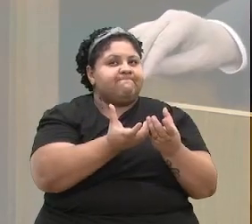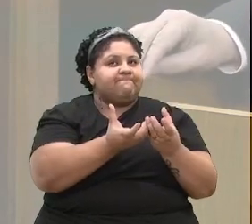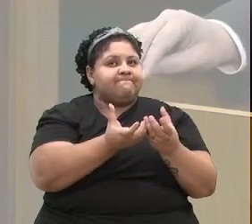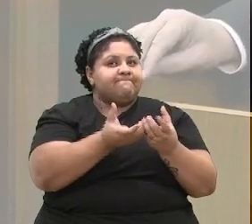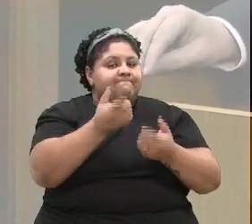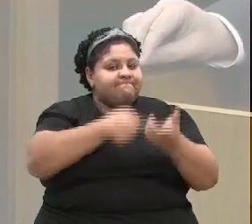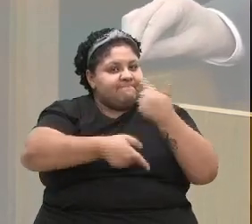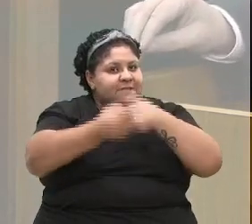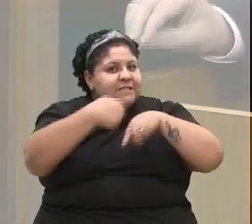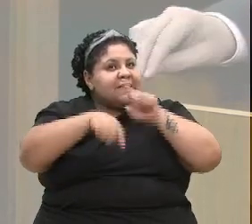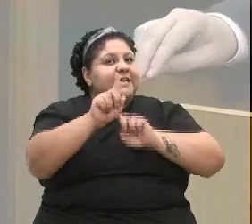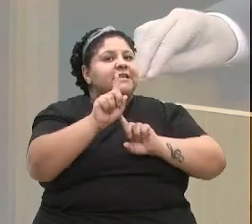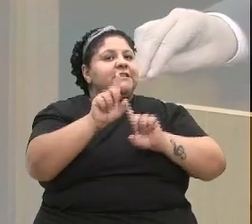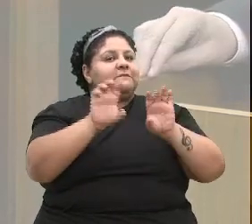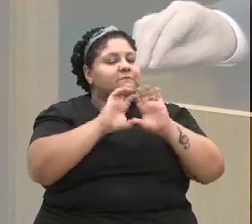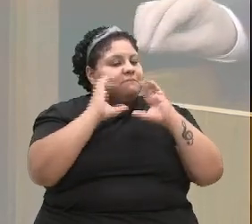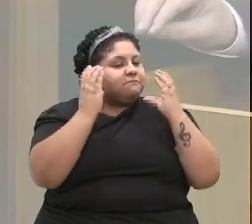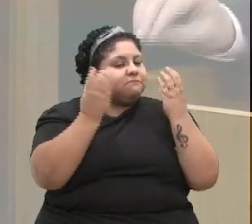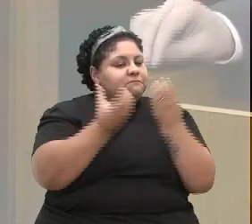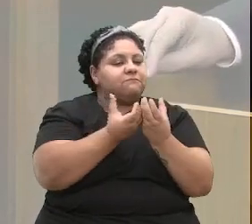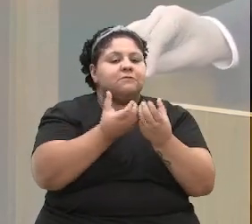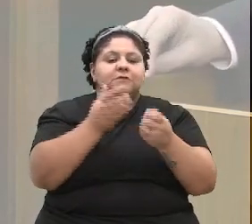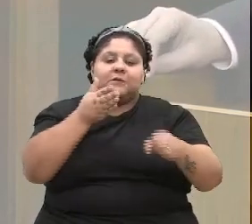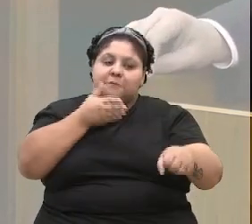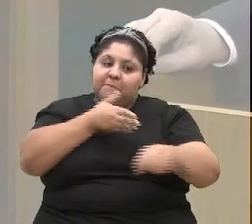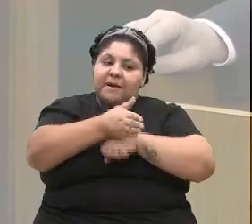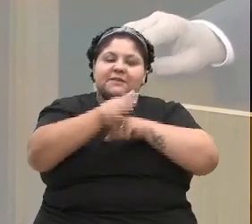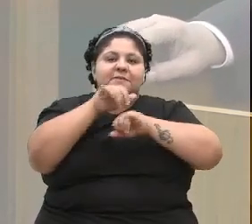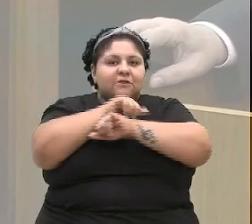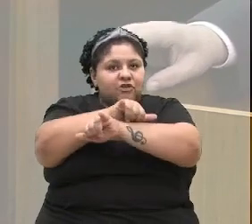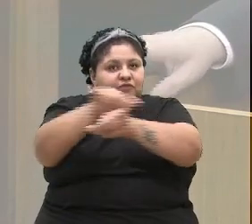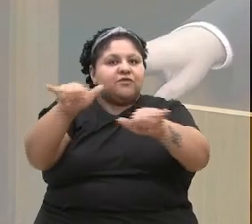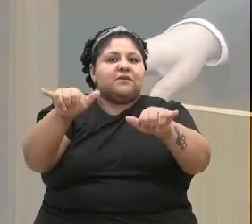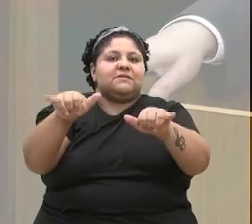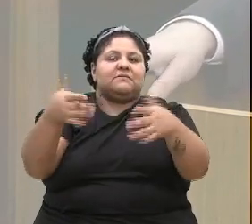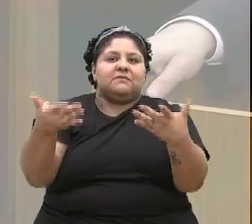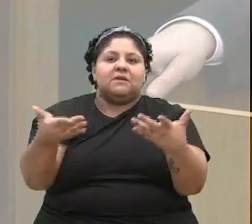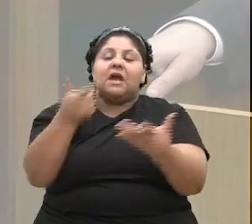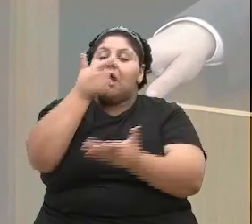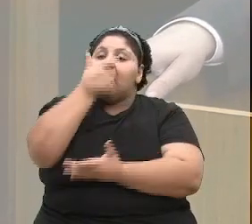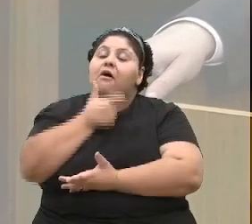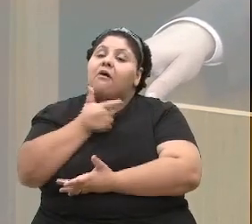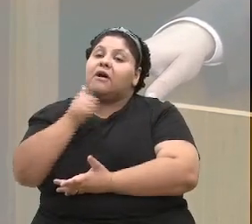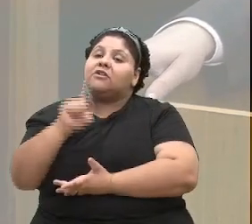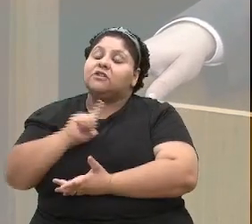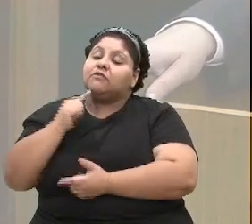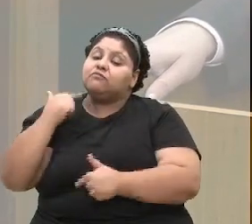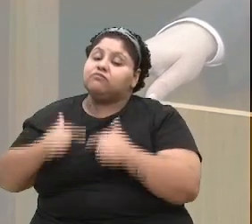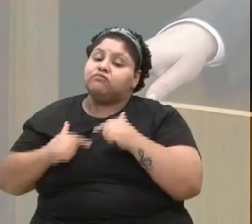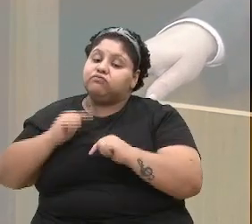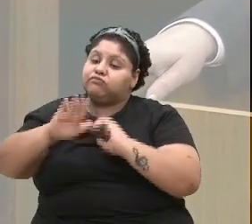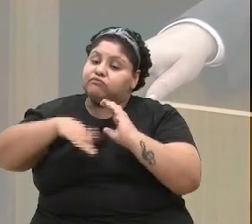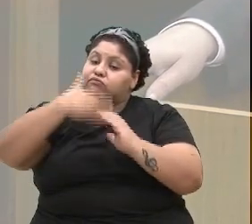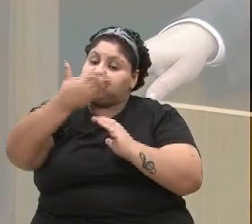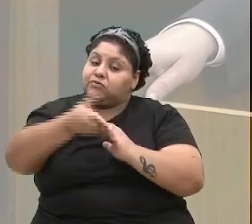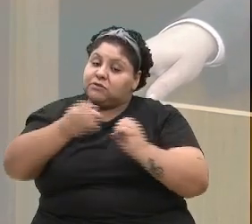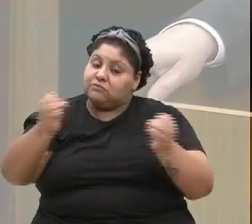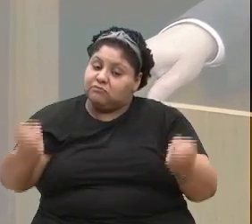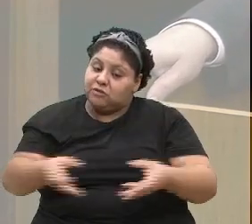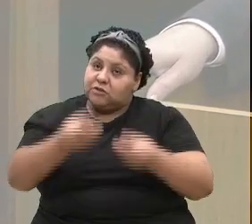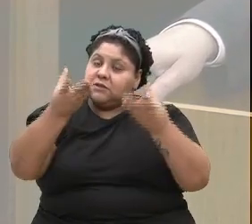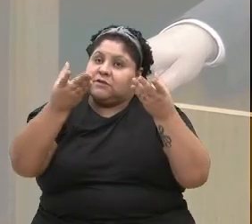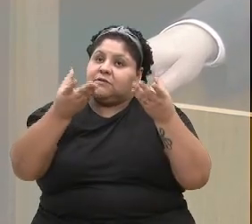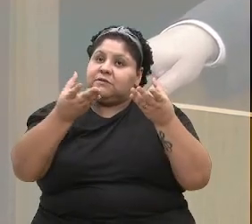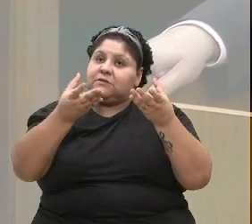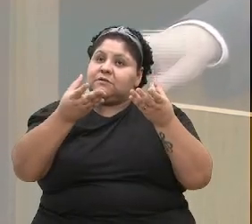Engajamento comunitário, envolvimento e divulgação. Então, eu acho que temos que trabalhar para a próxima festa, vereador